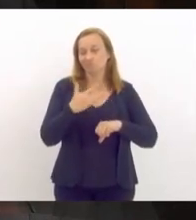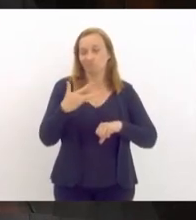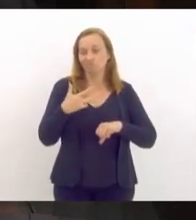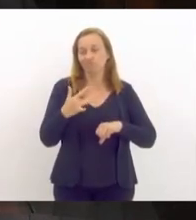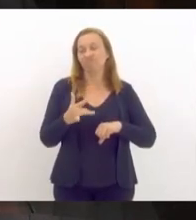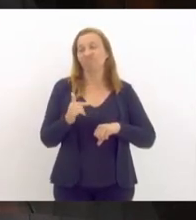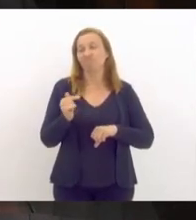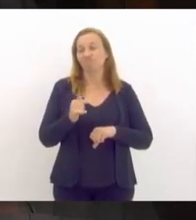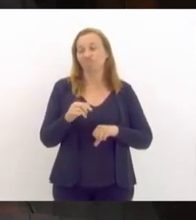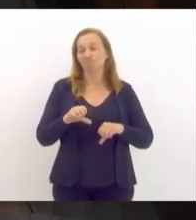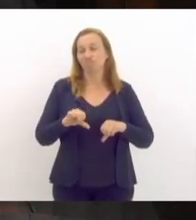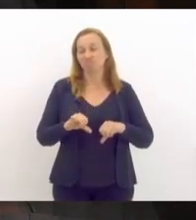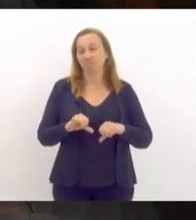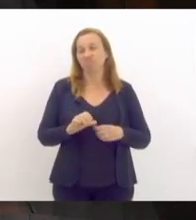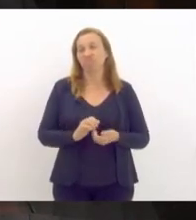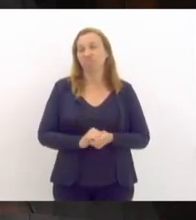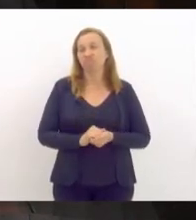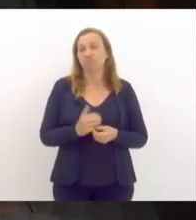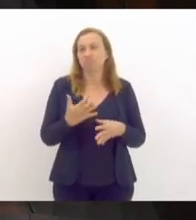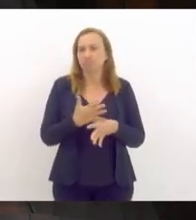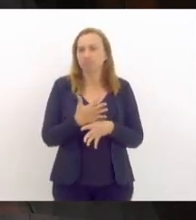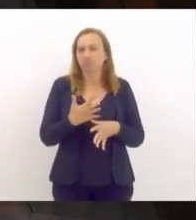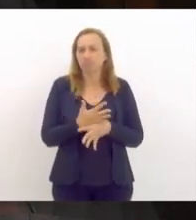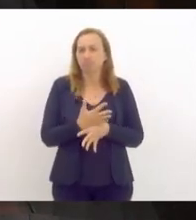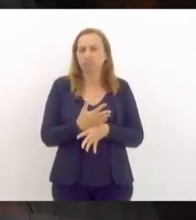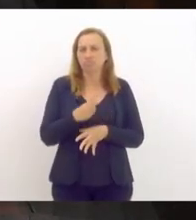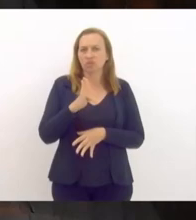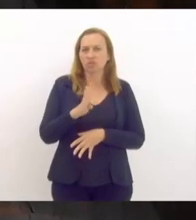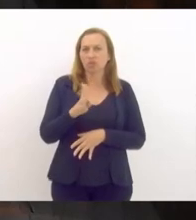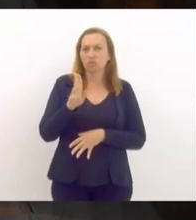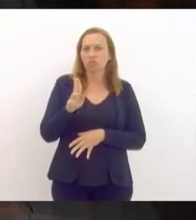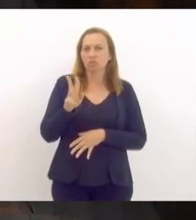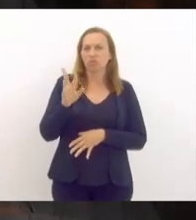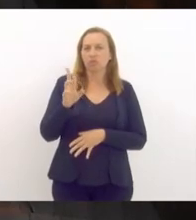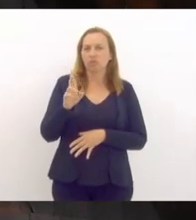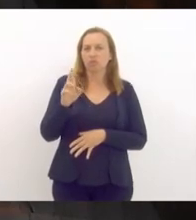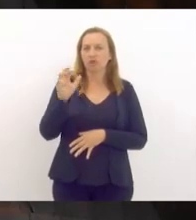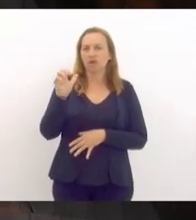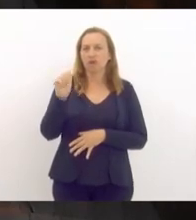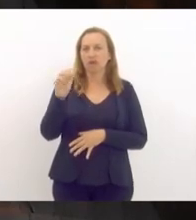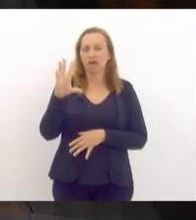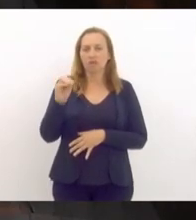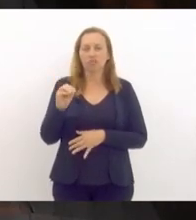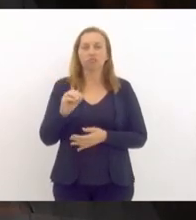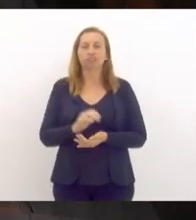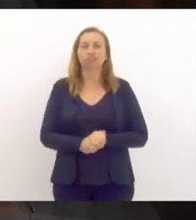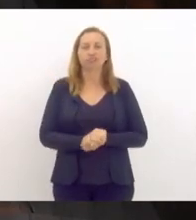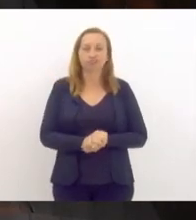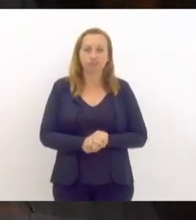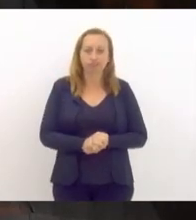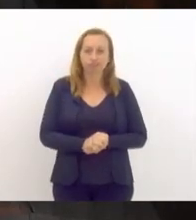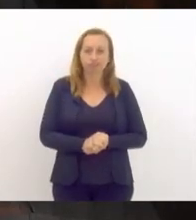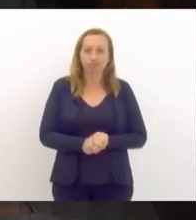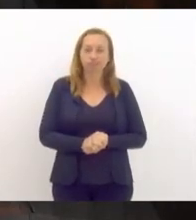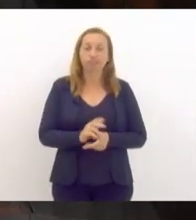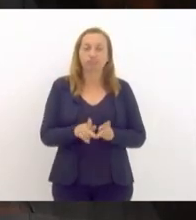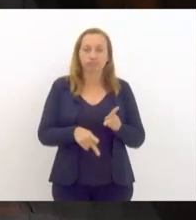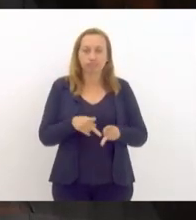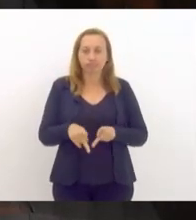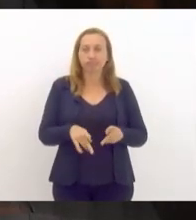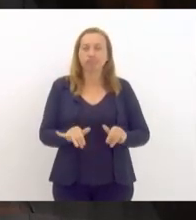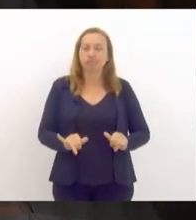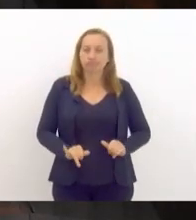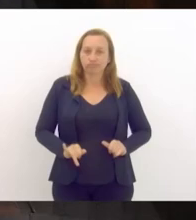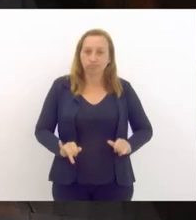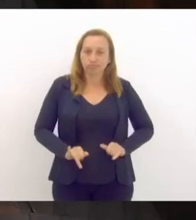falida a cidade por acasa a cidade de buracada a população sofrendo